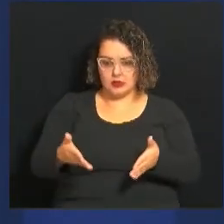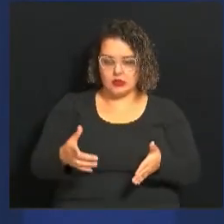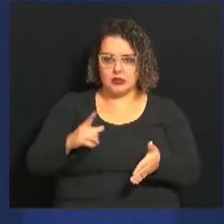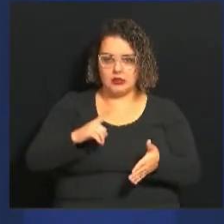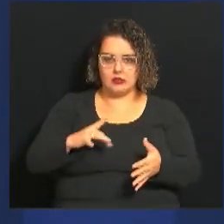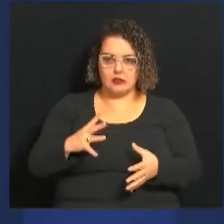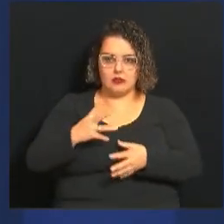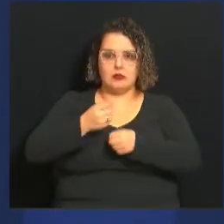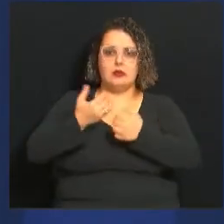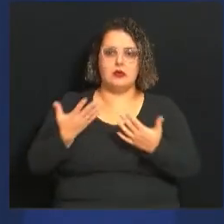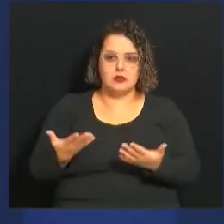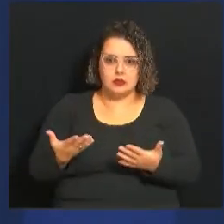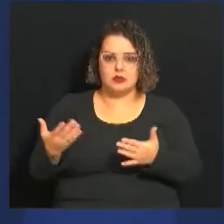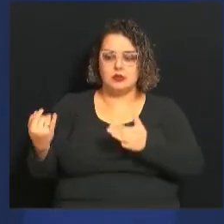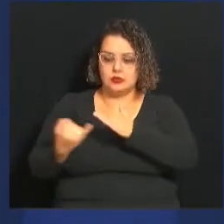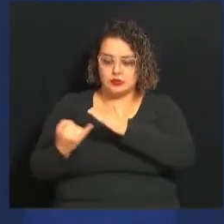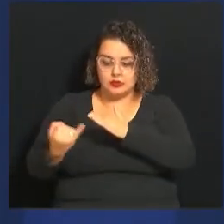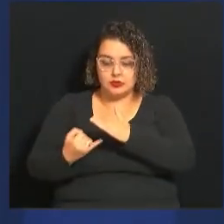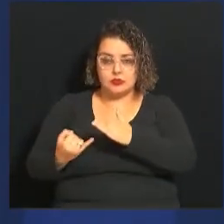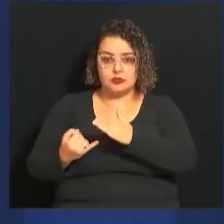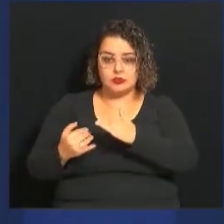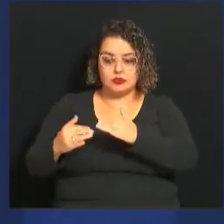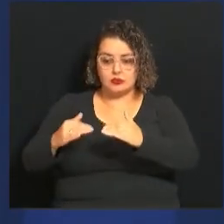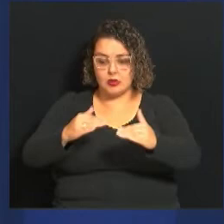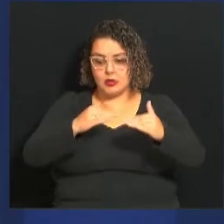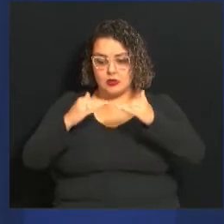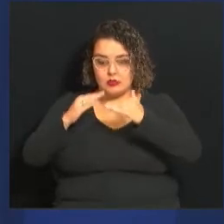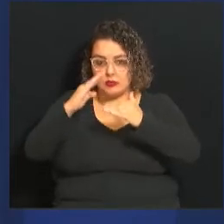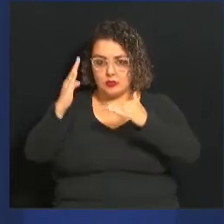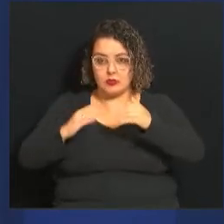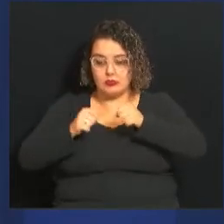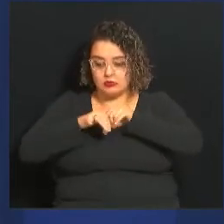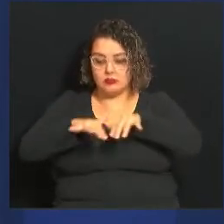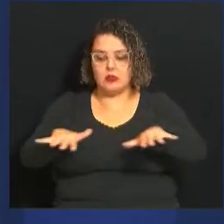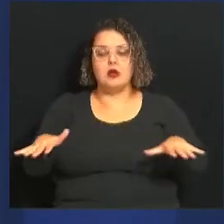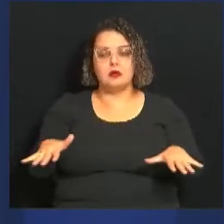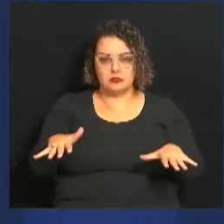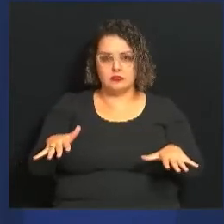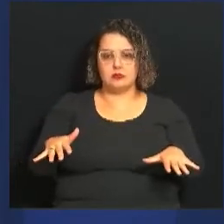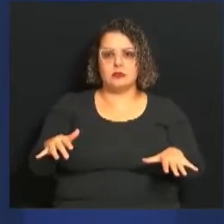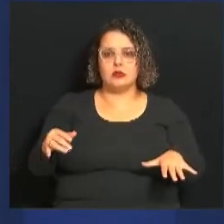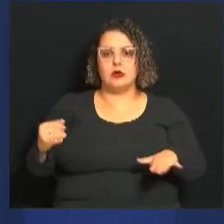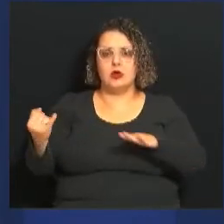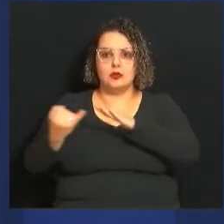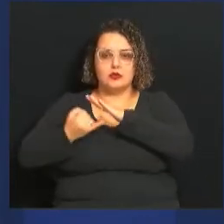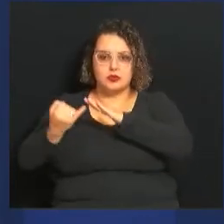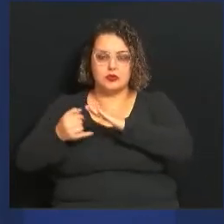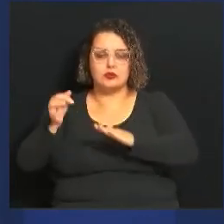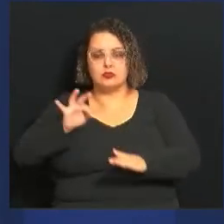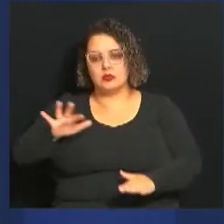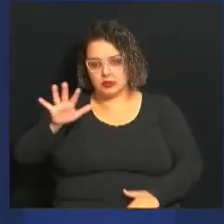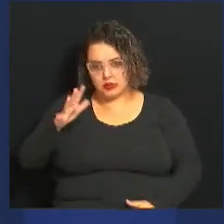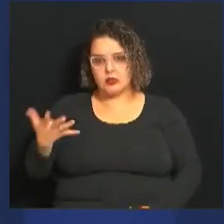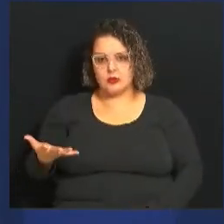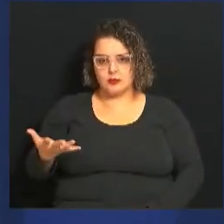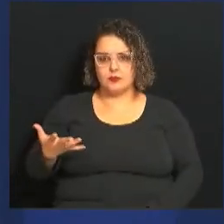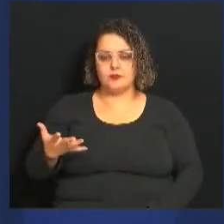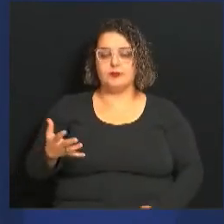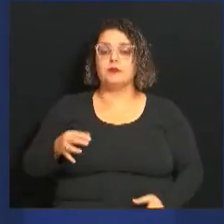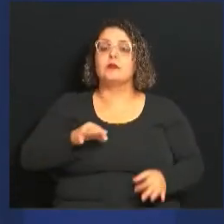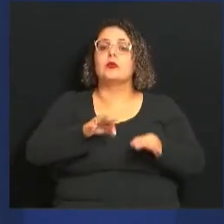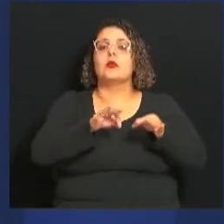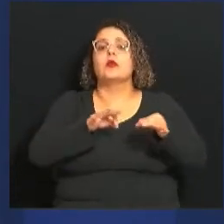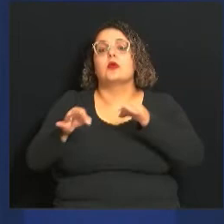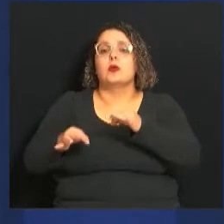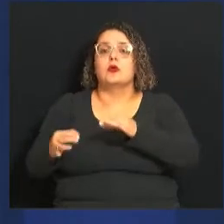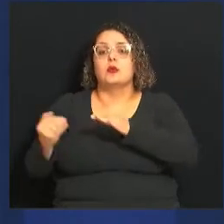fortalecimento desses institutos a nível de Brasil. Ampliou-se muito esses institutos a nível de Brasil. E aonde foi organizado o Instituto